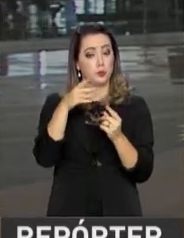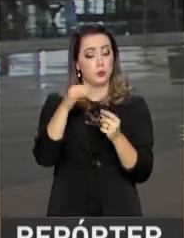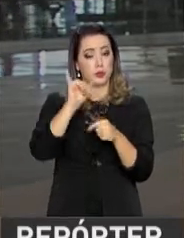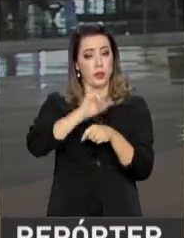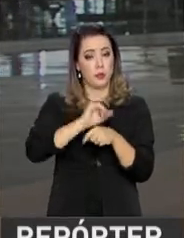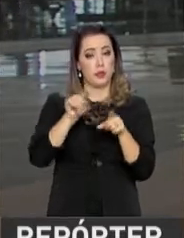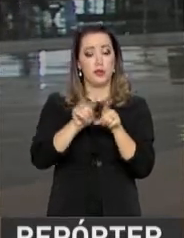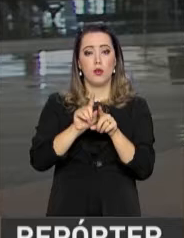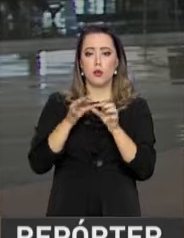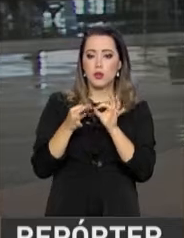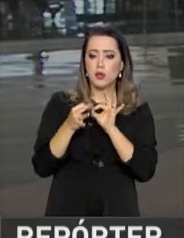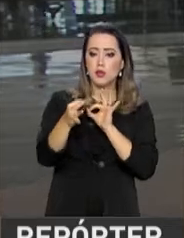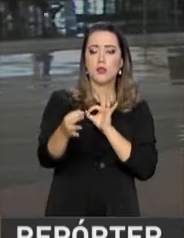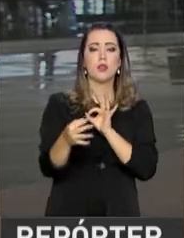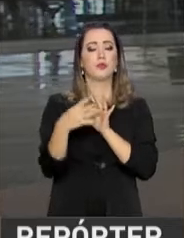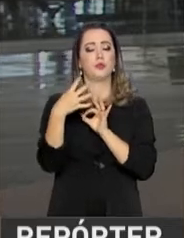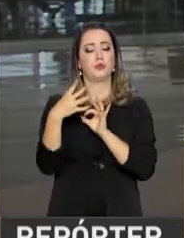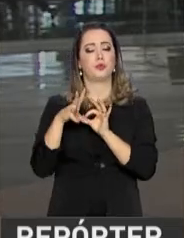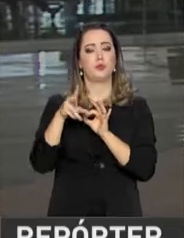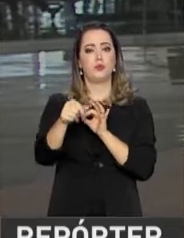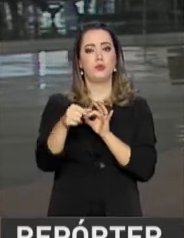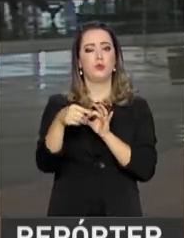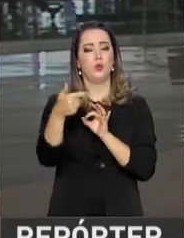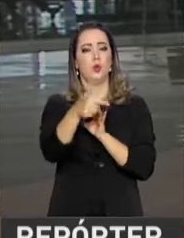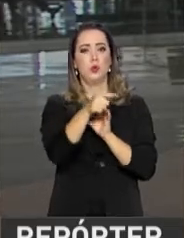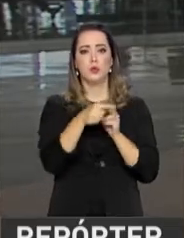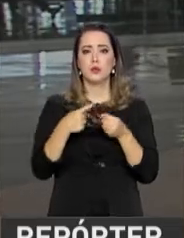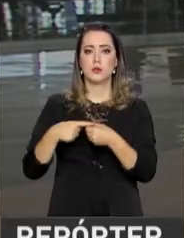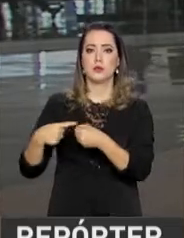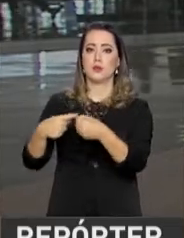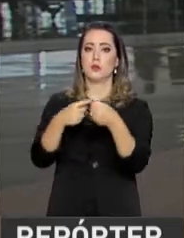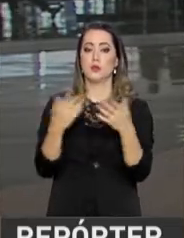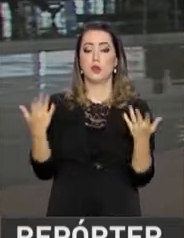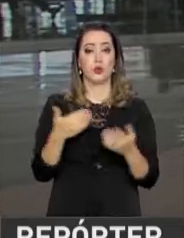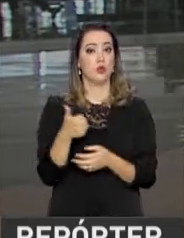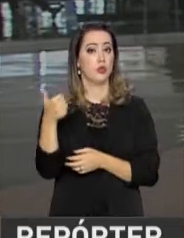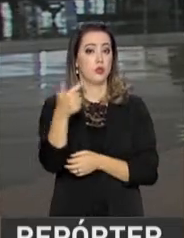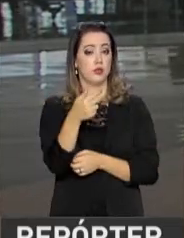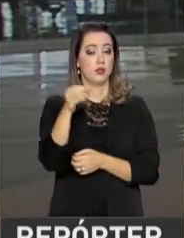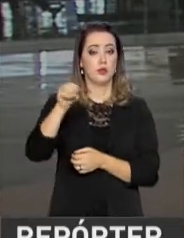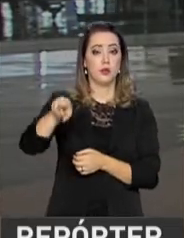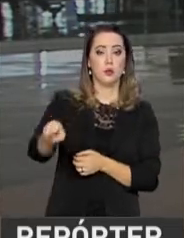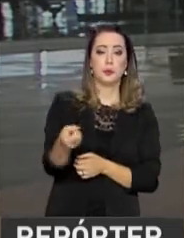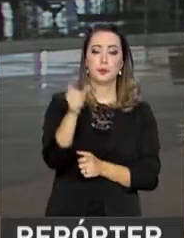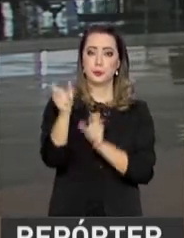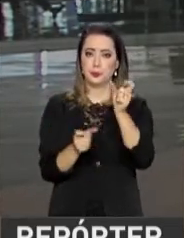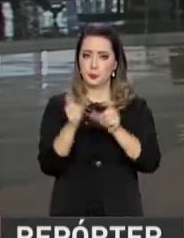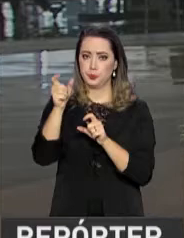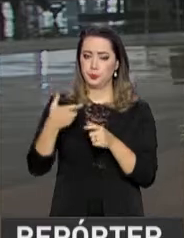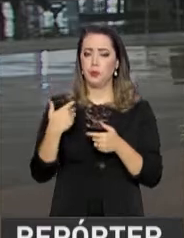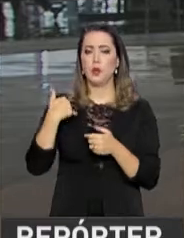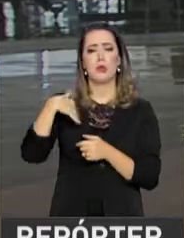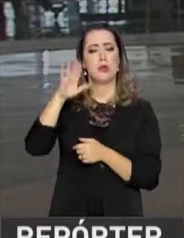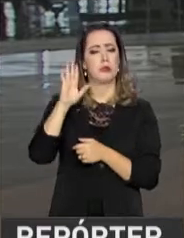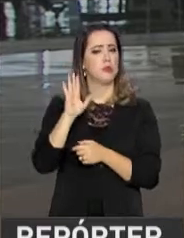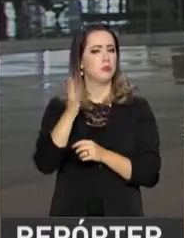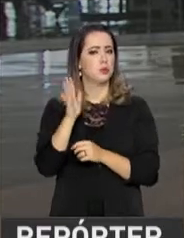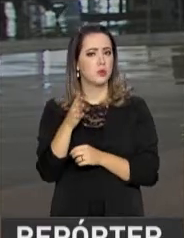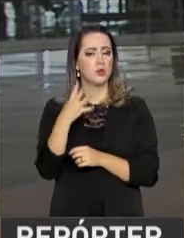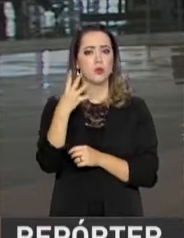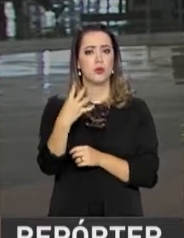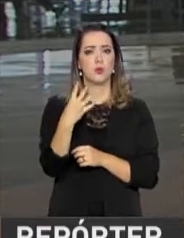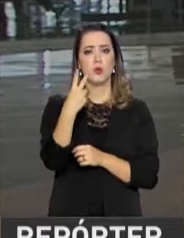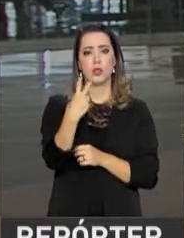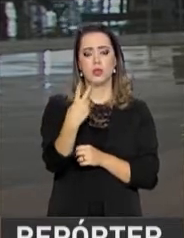em funcionamento e atende por dia cerca de 170 mil pessoas. O sistema tem pouco mais de